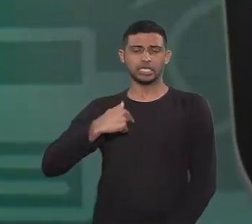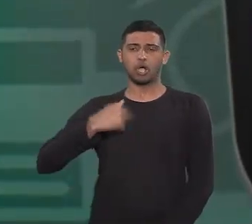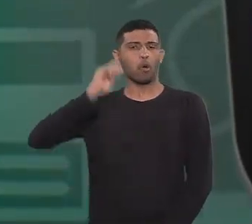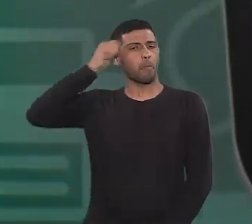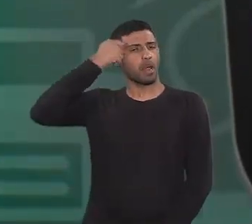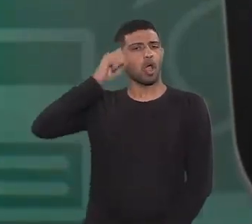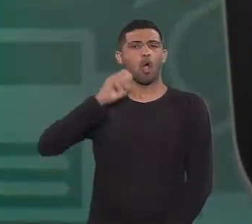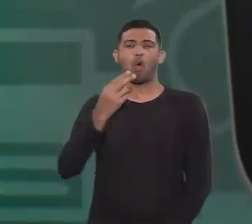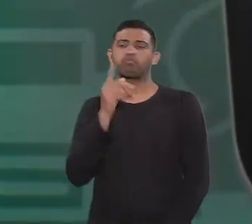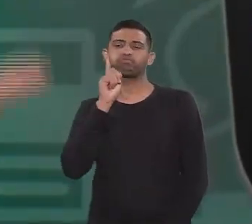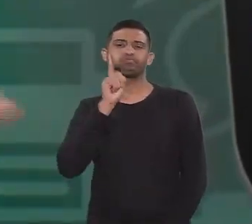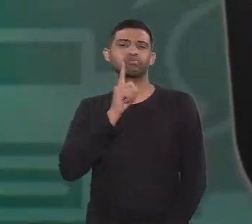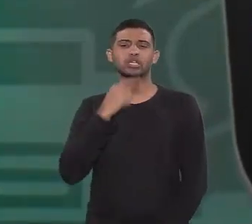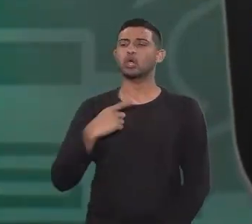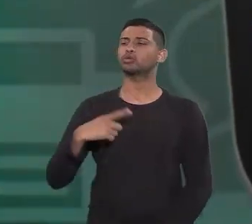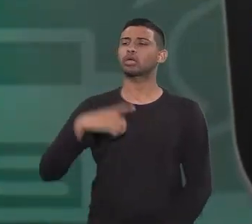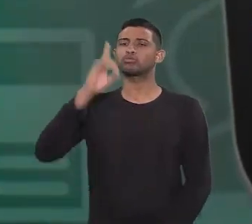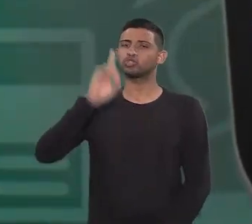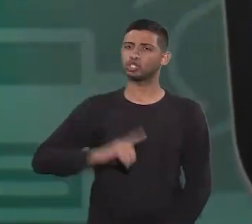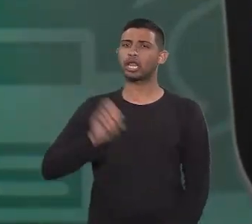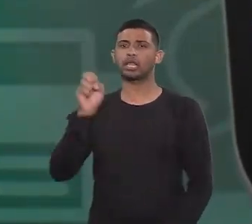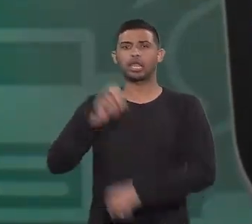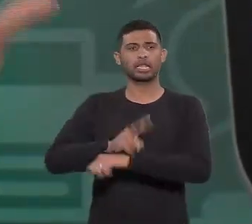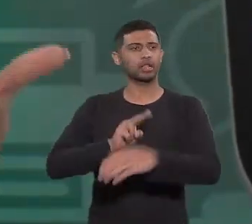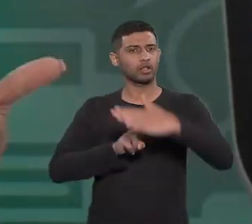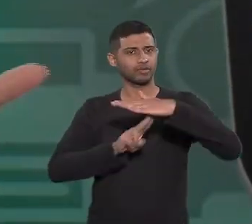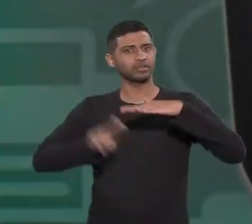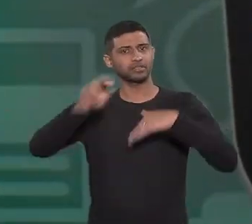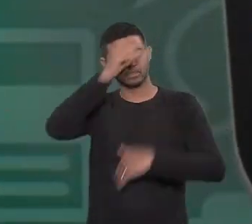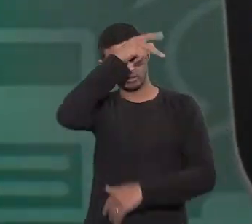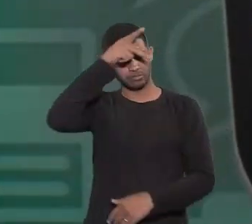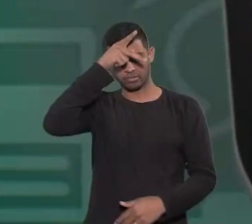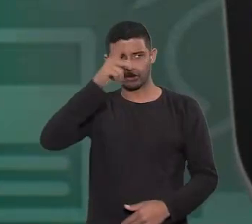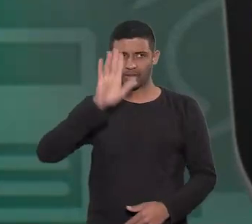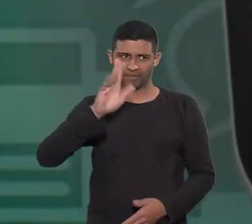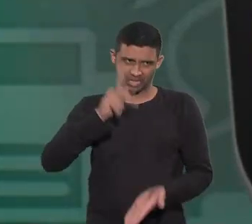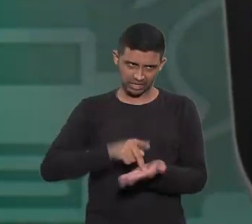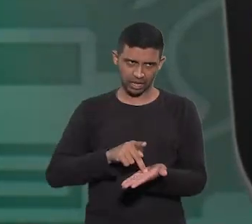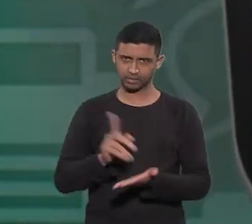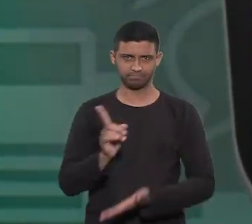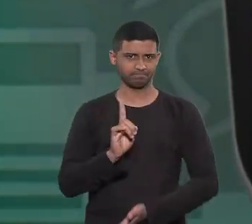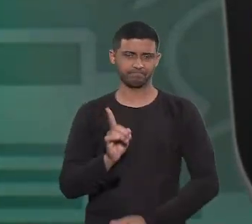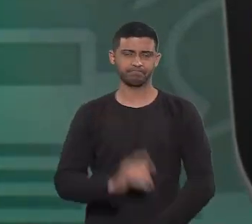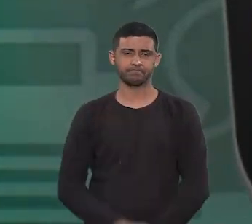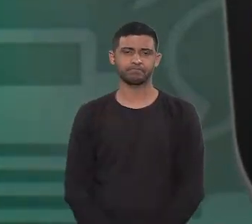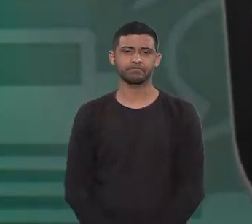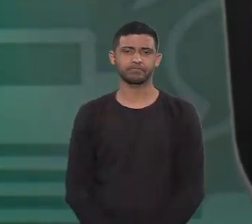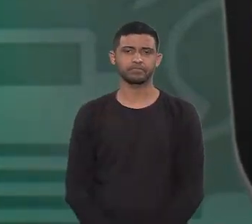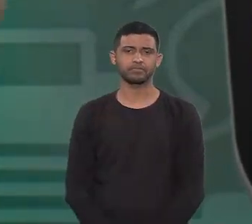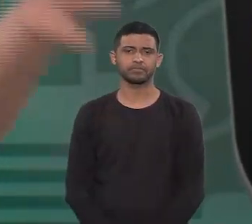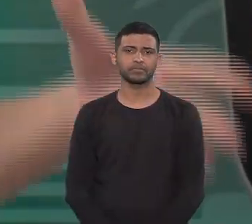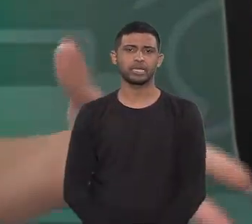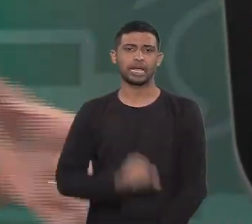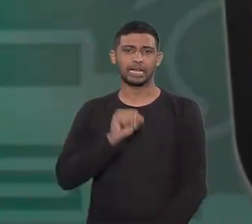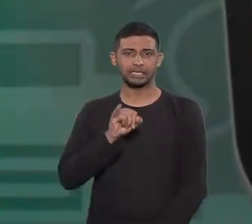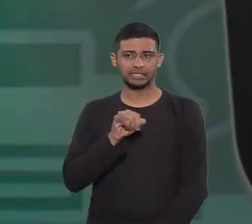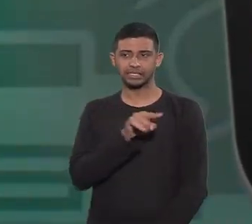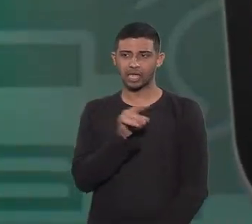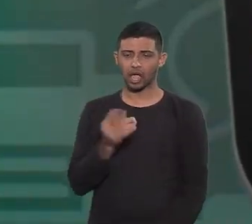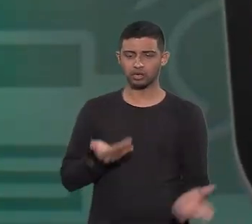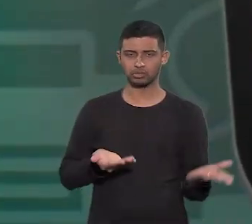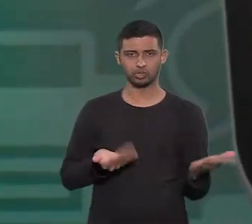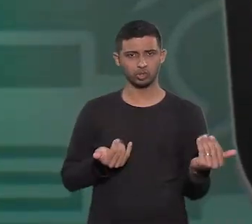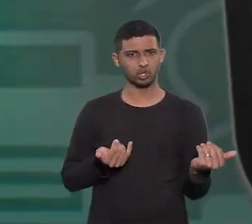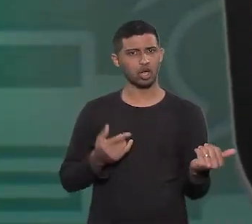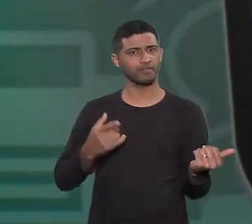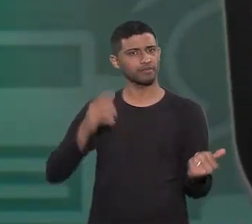negro ou pardo tem direito a entrar na universidade pública, que não é verdade hoje, né? Se o